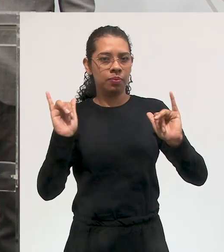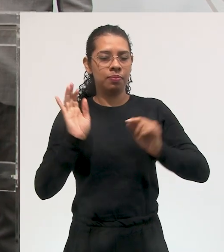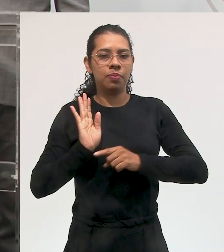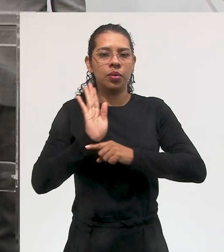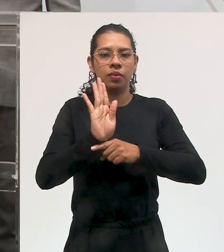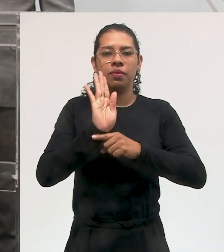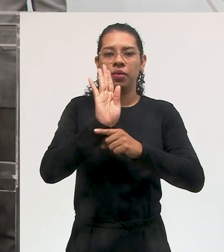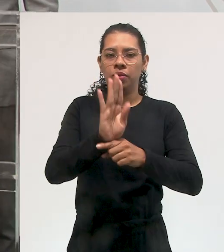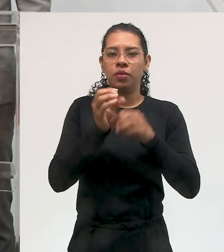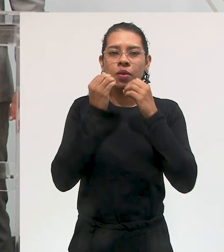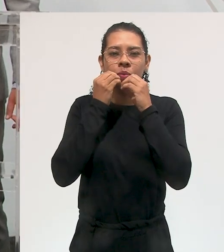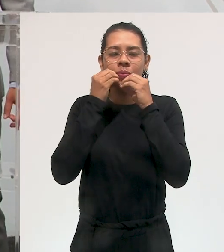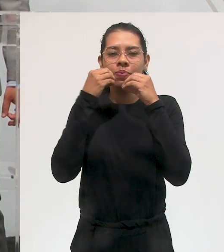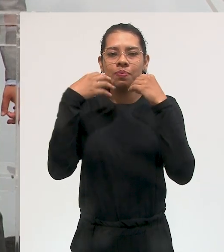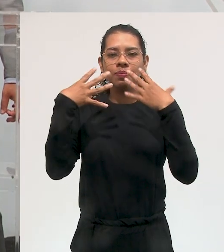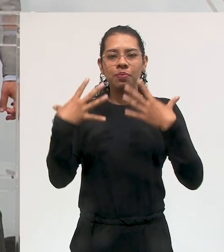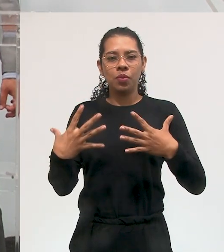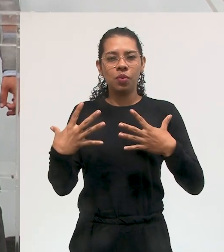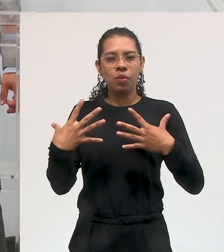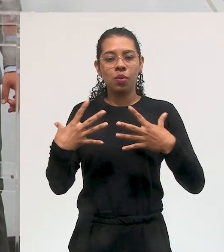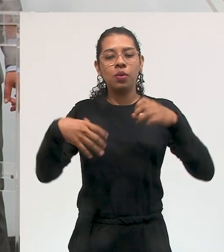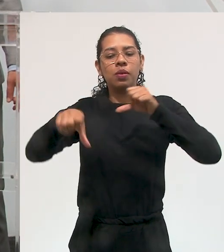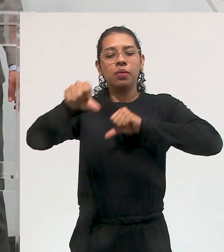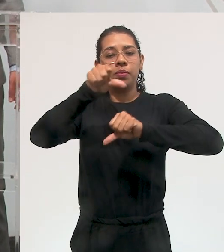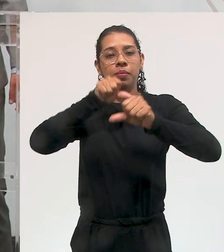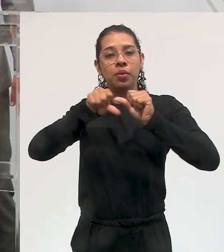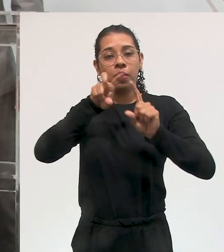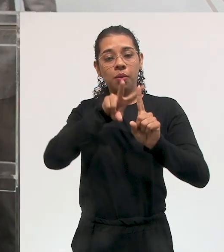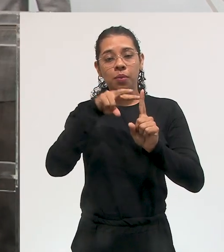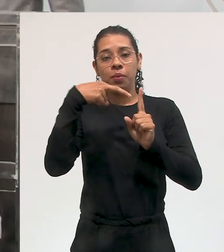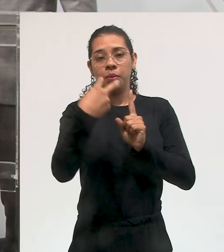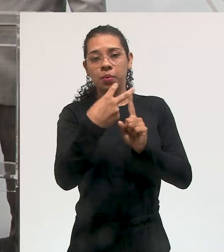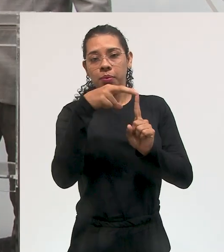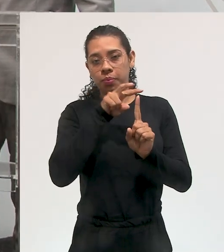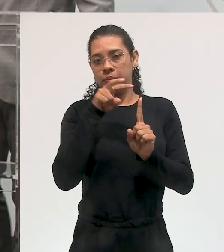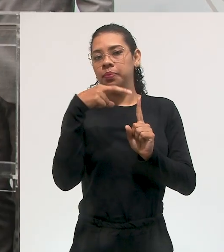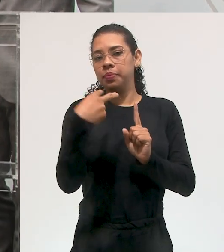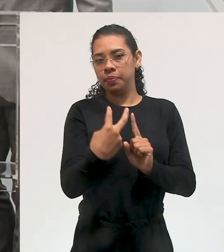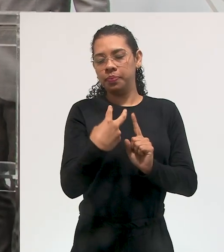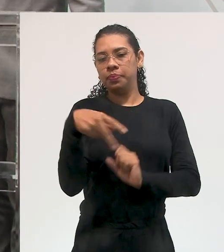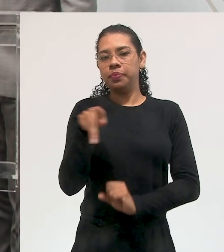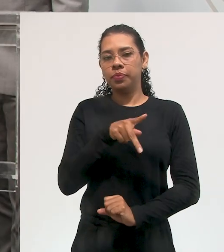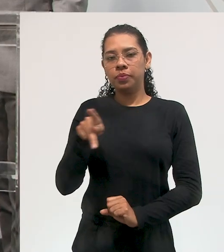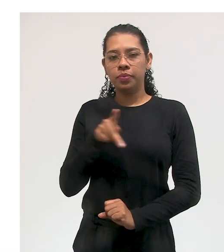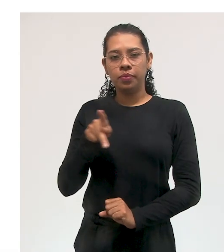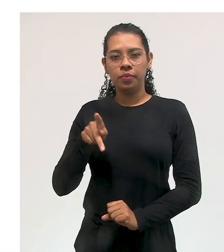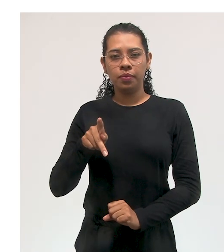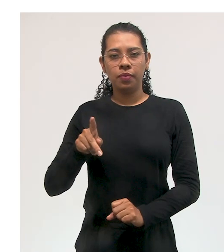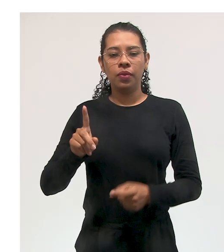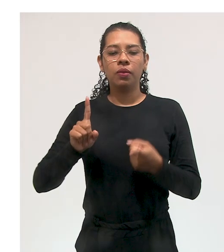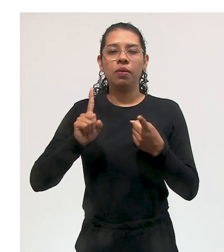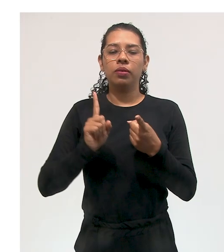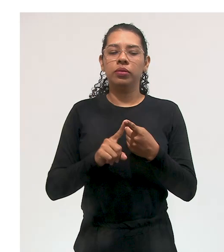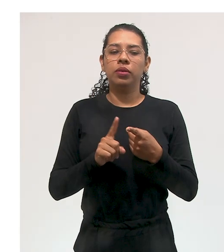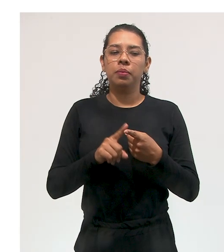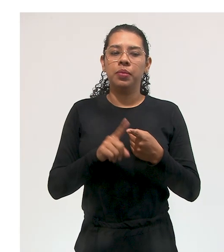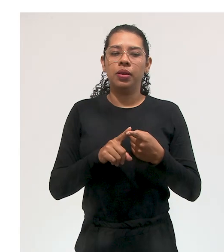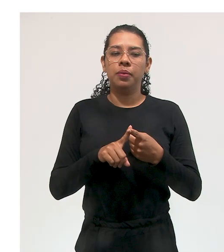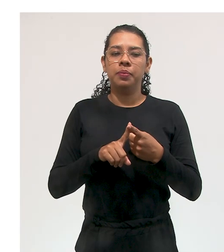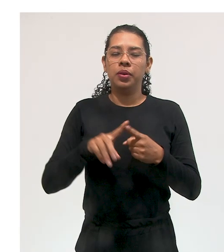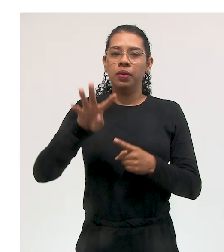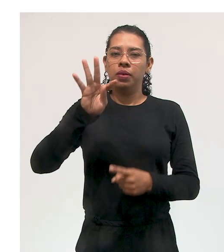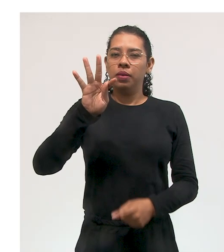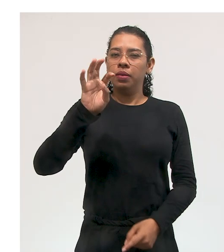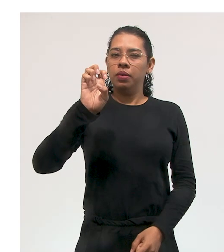informações que podem ser relevantes e sim, mudam a perspectiva, ok? Tendências na formação dos